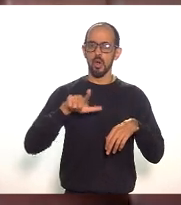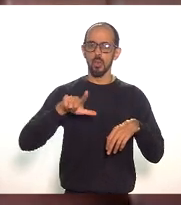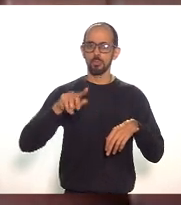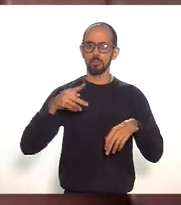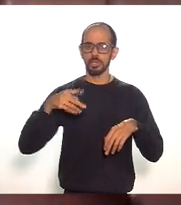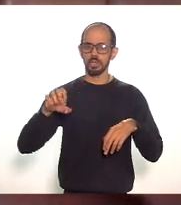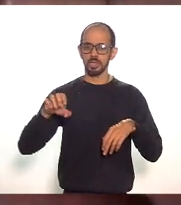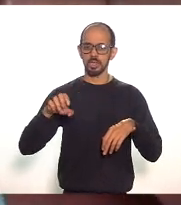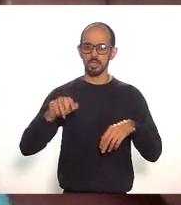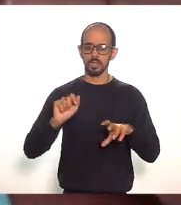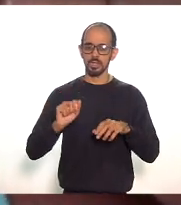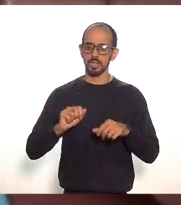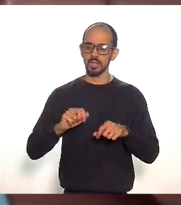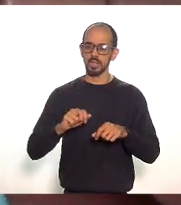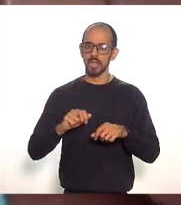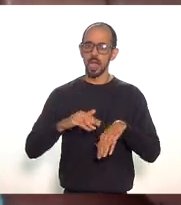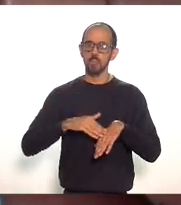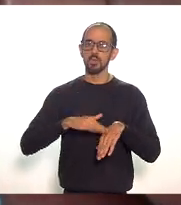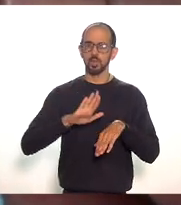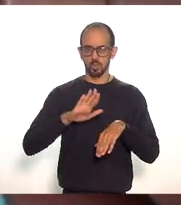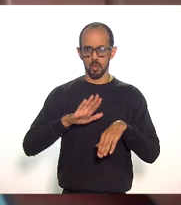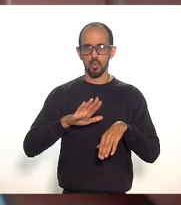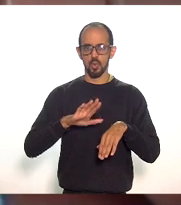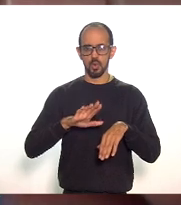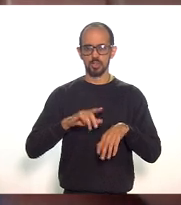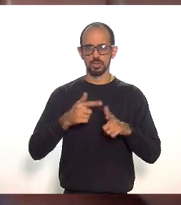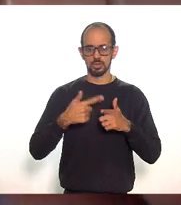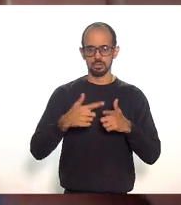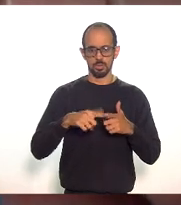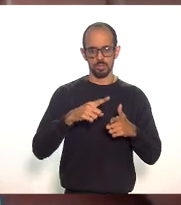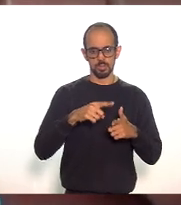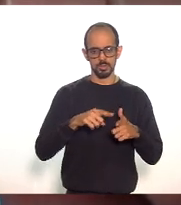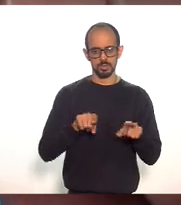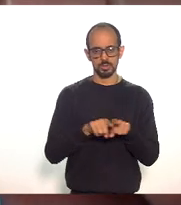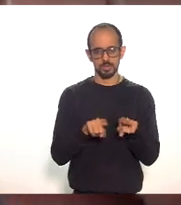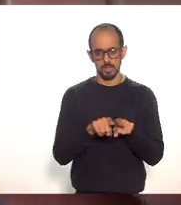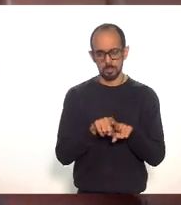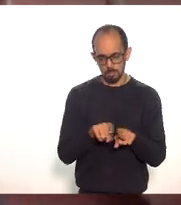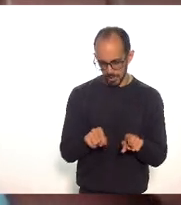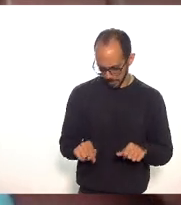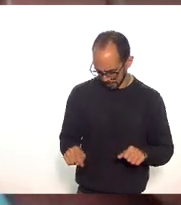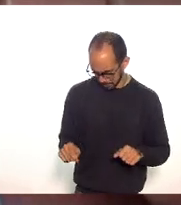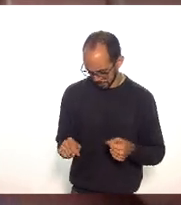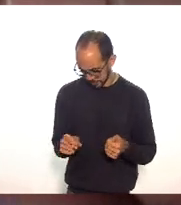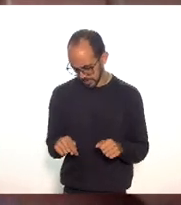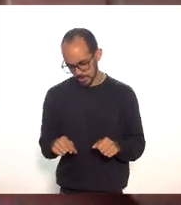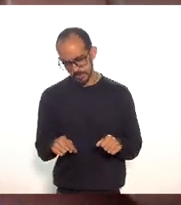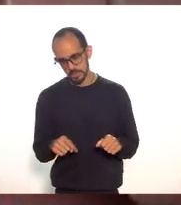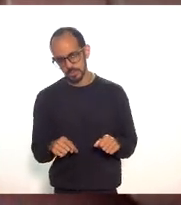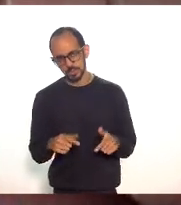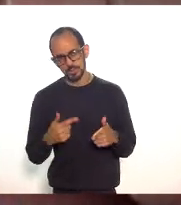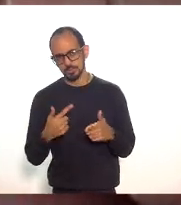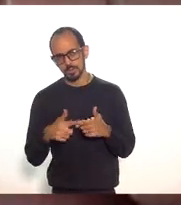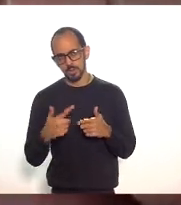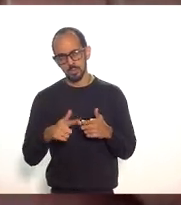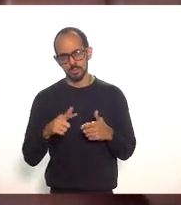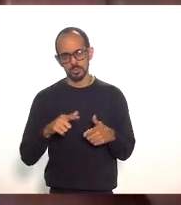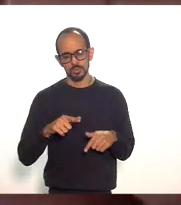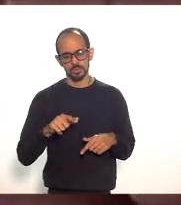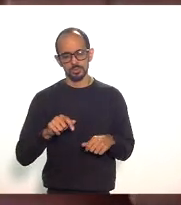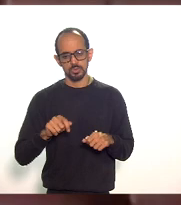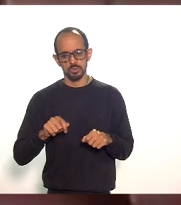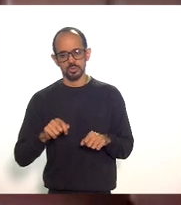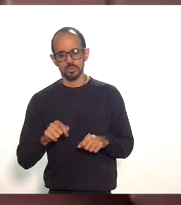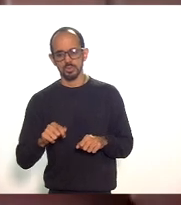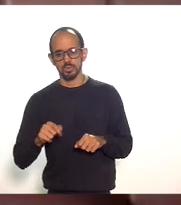arbitrariedades e também o aparecimento dos esquadrões da morte ali já, né, o vislumbre do